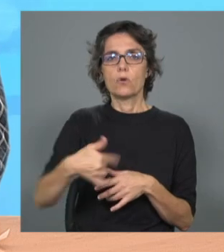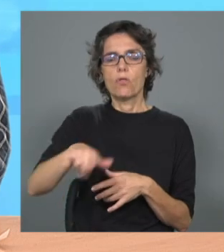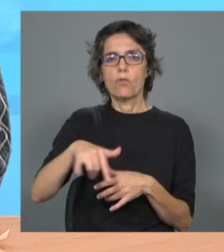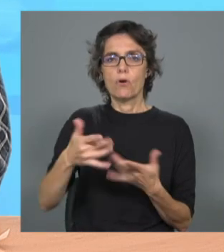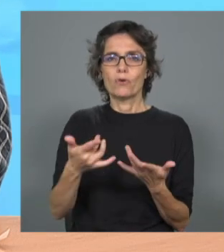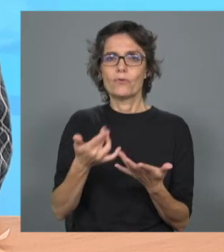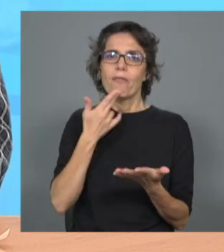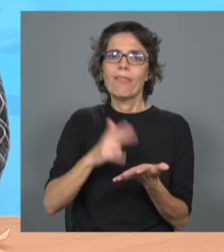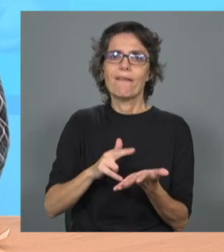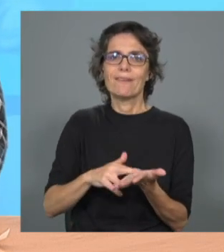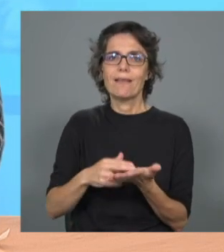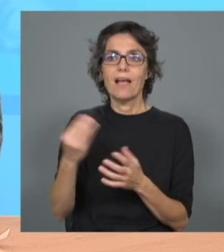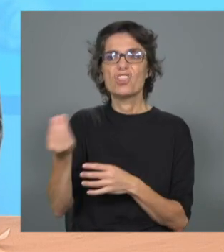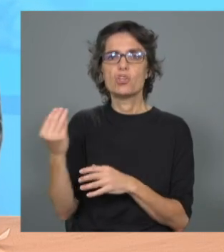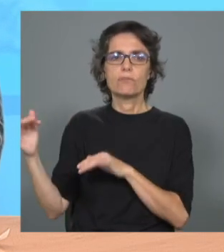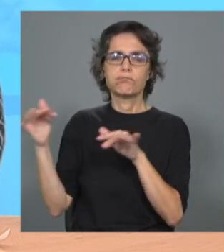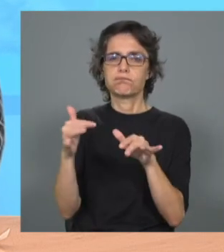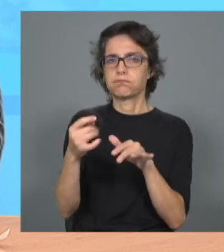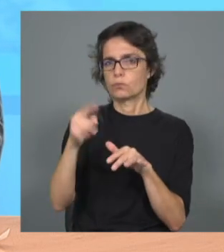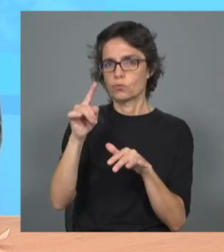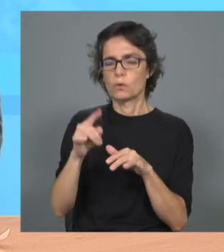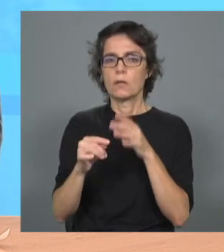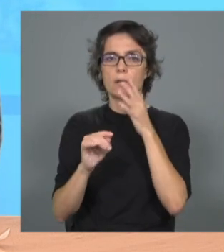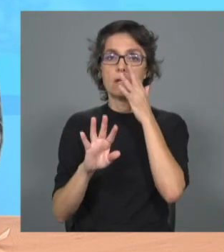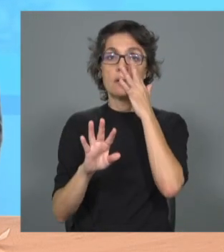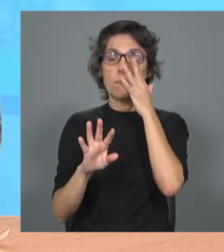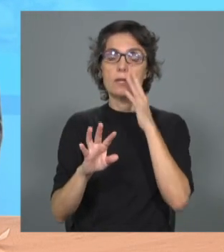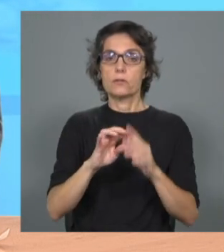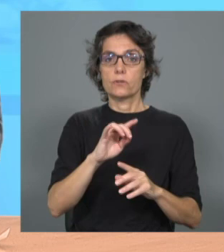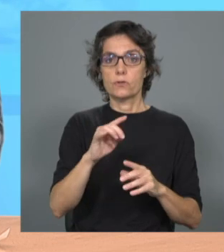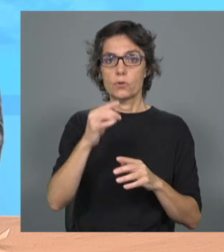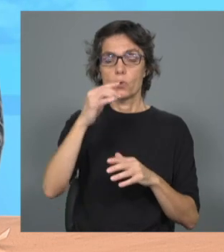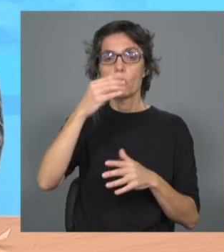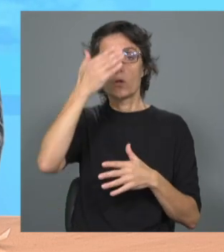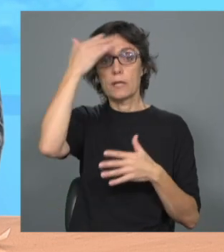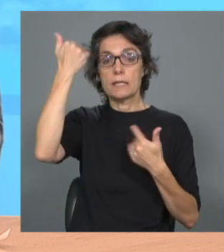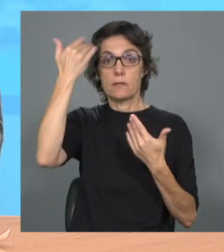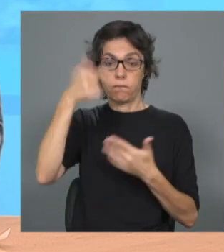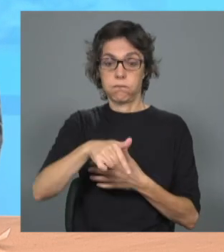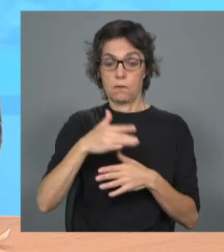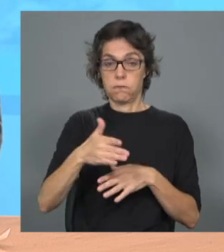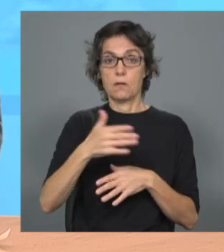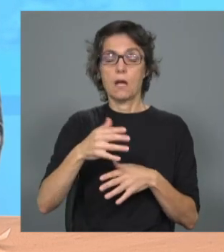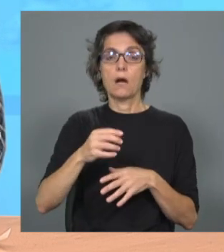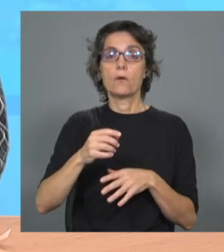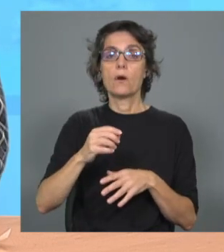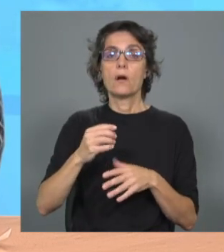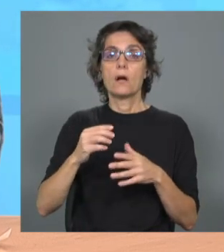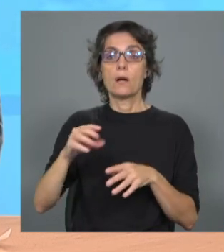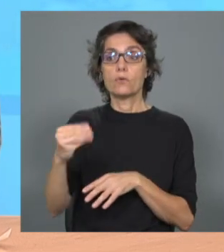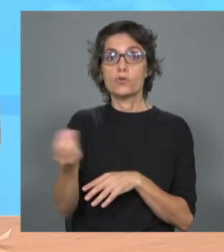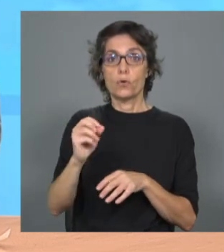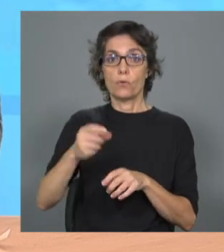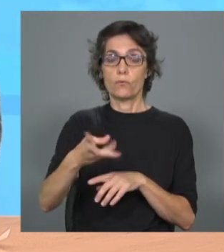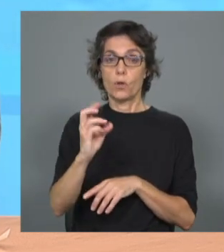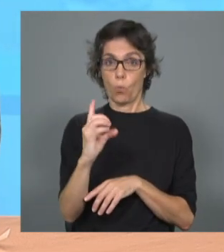grandes oportunidades de receber. No entanto, este verão nós tivemos 8 voluntários dionianos do Porto, que estiveram, o presidente, mais